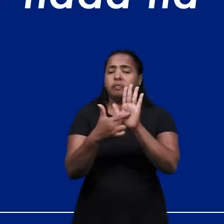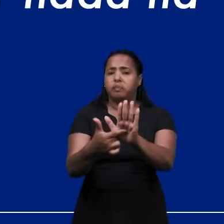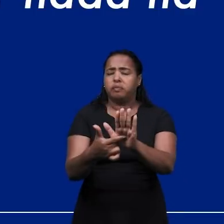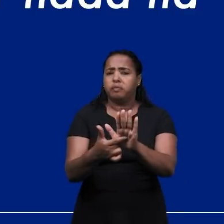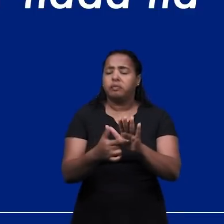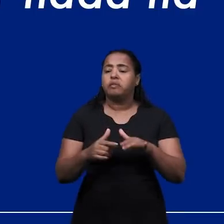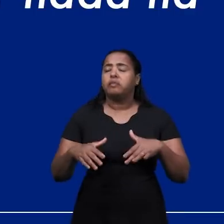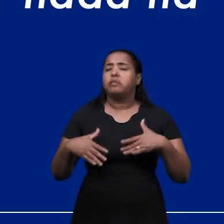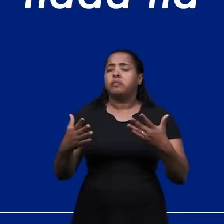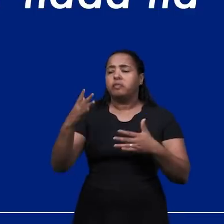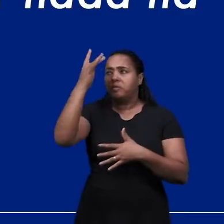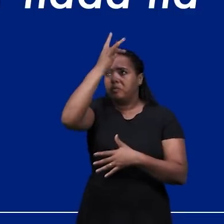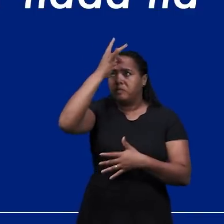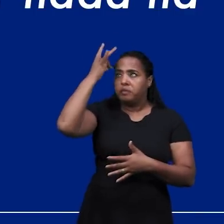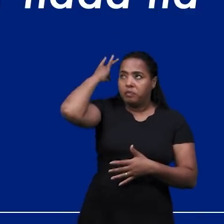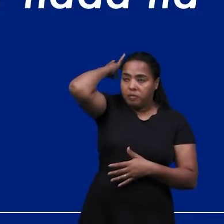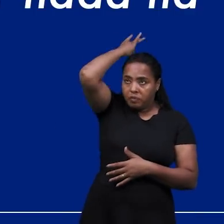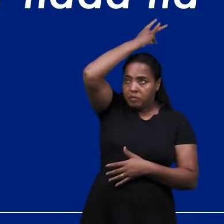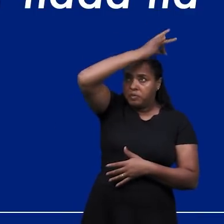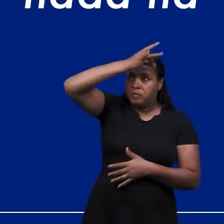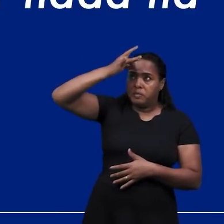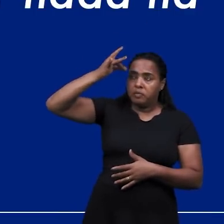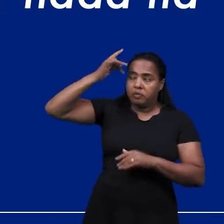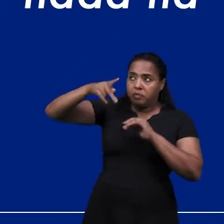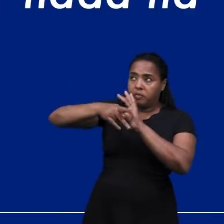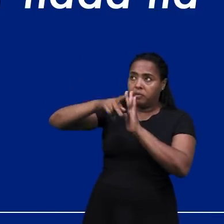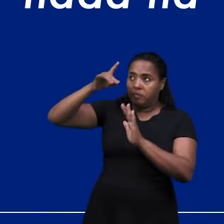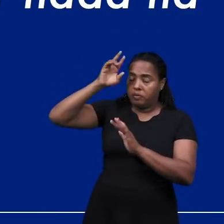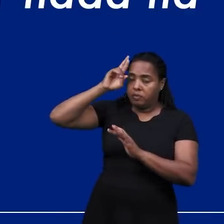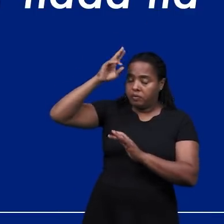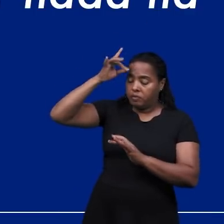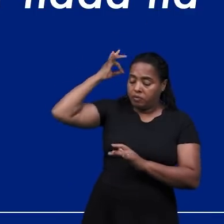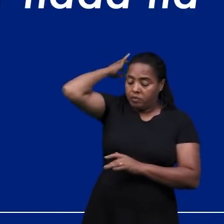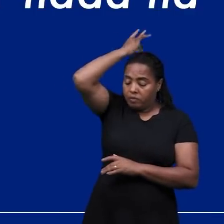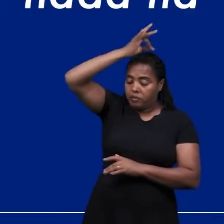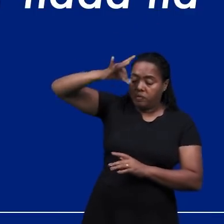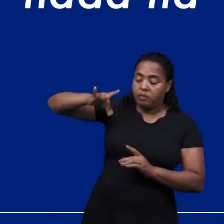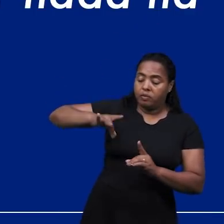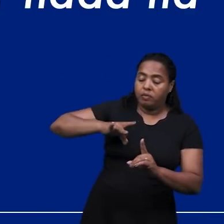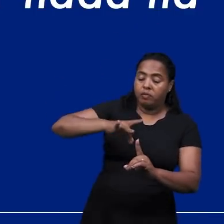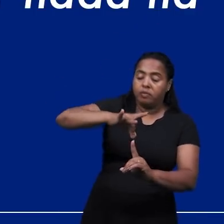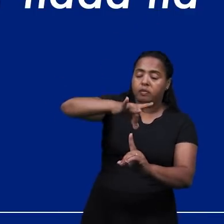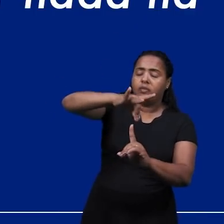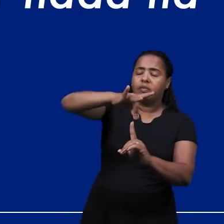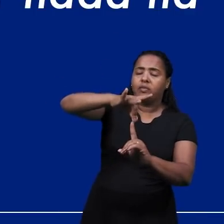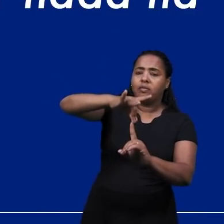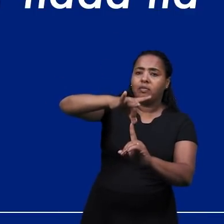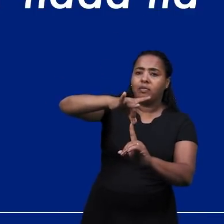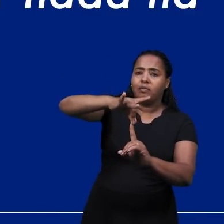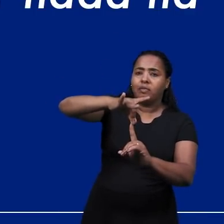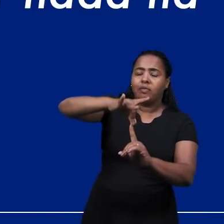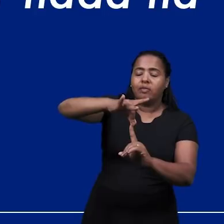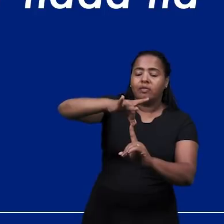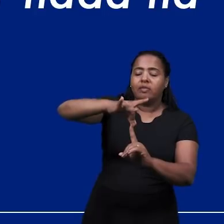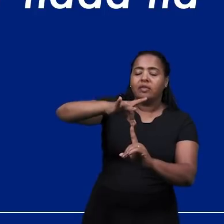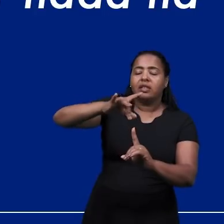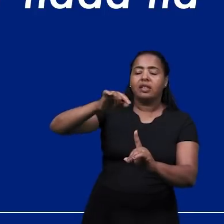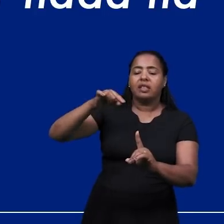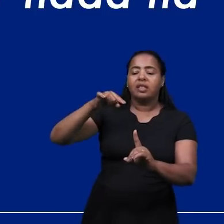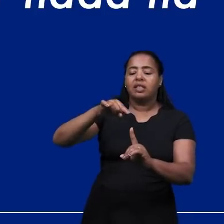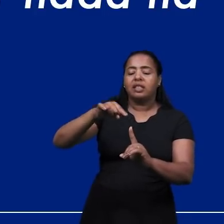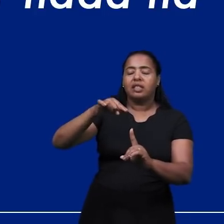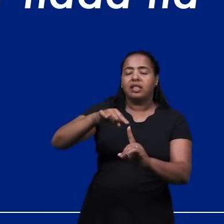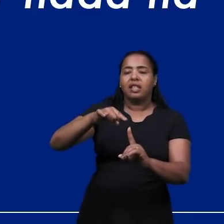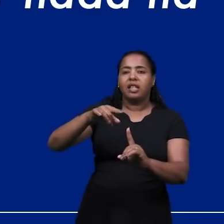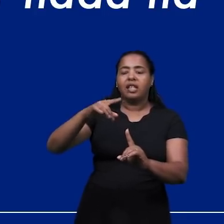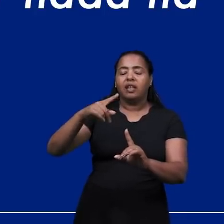Senhor: Então o Espírito do Senhor se apossou dele tão possantemente que o fendeu,